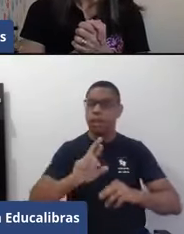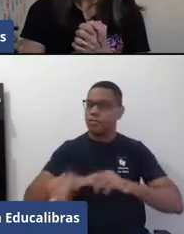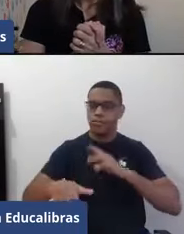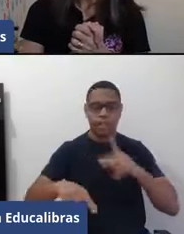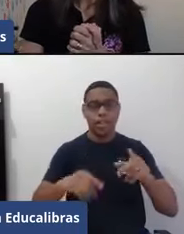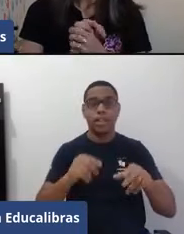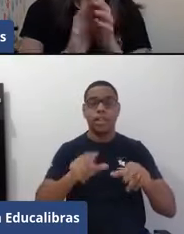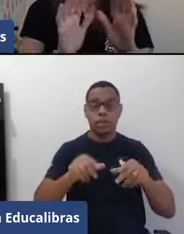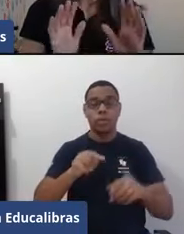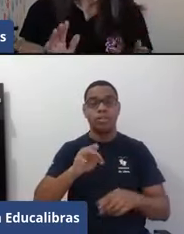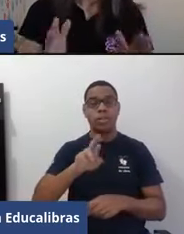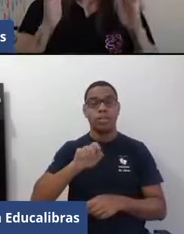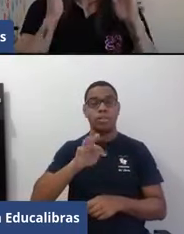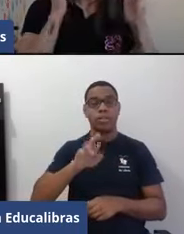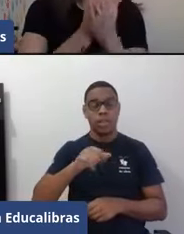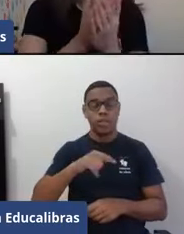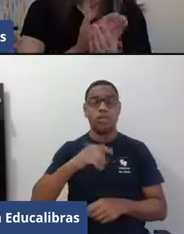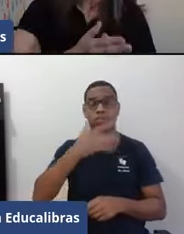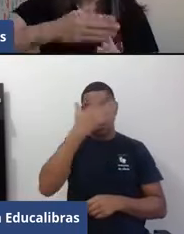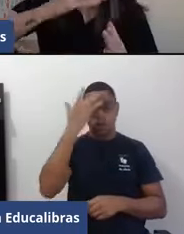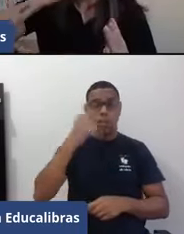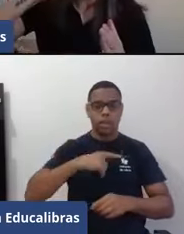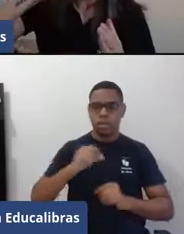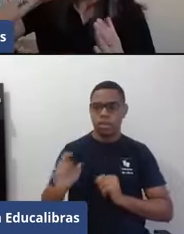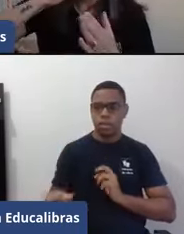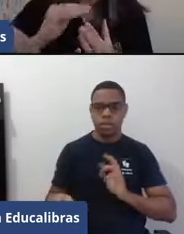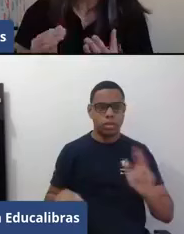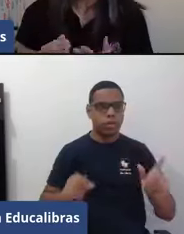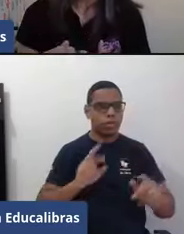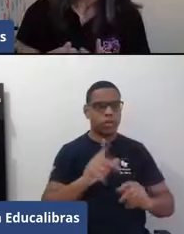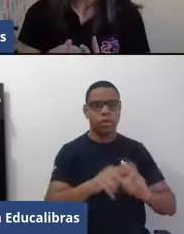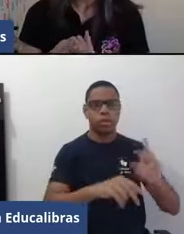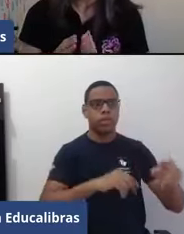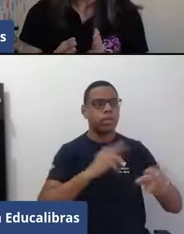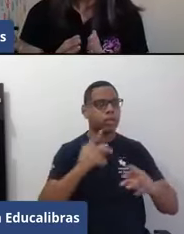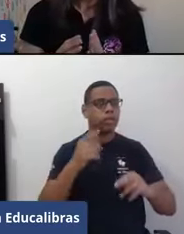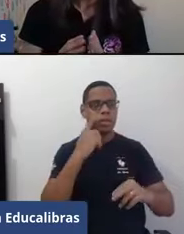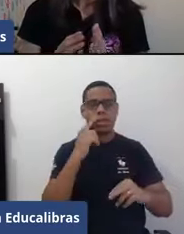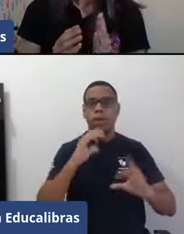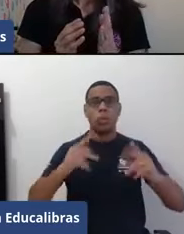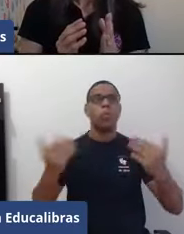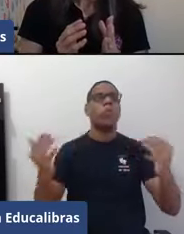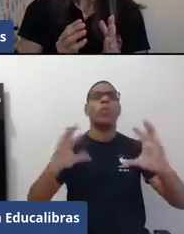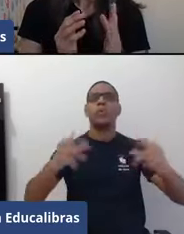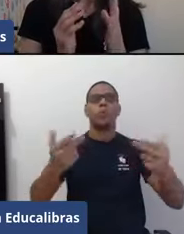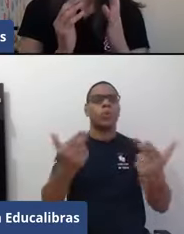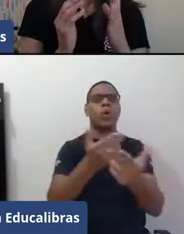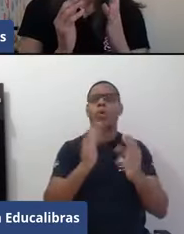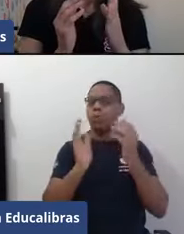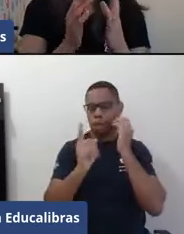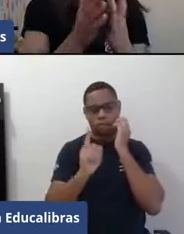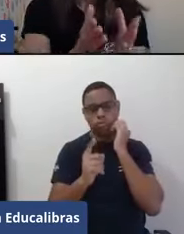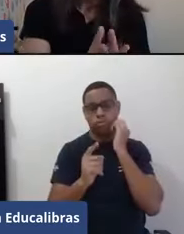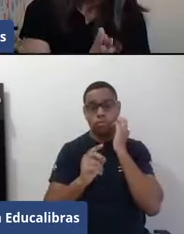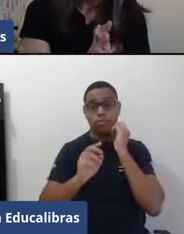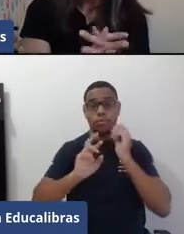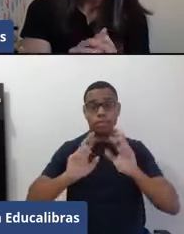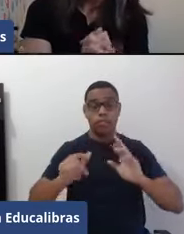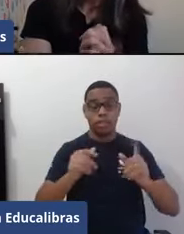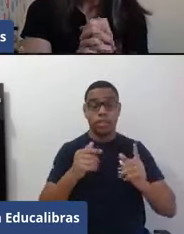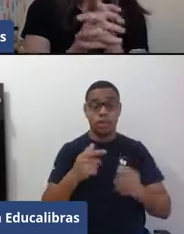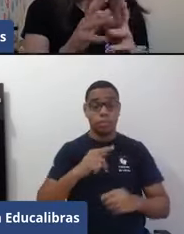do tetraplégico, cada tetraplégico tem a sua especificidade e não dá para generalizar. Então, o PC